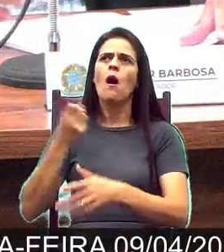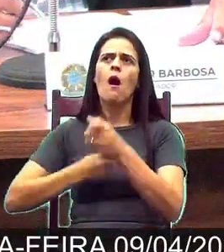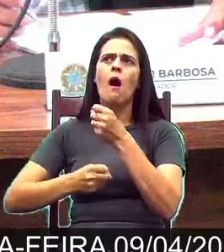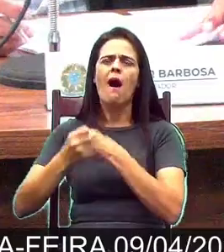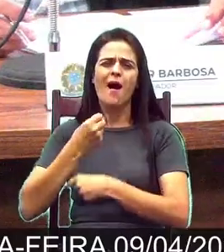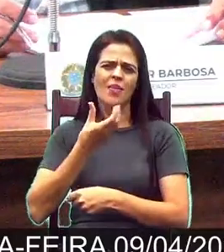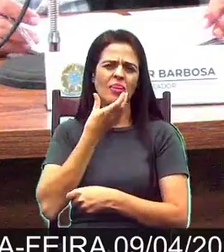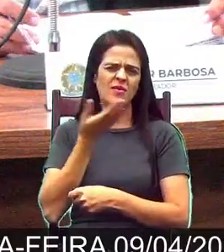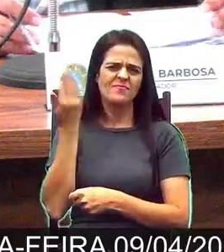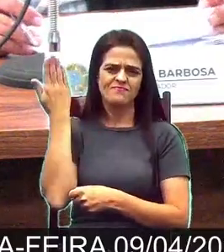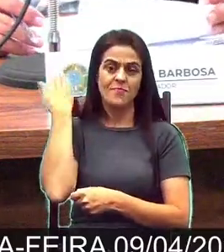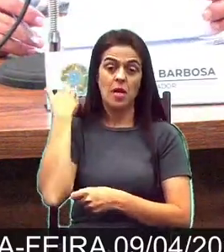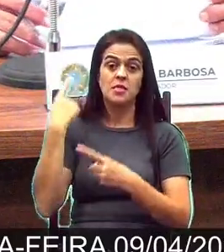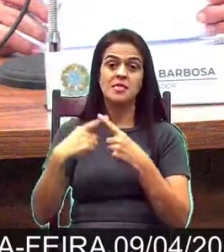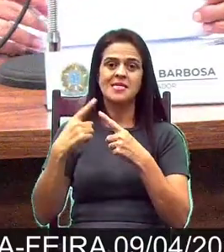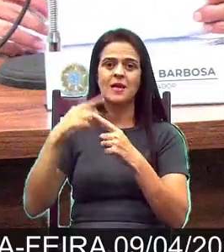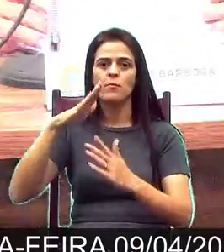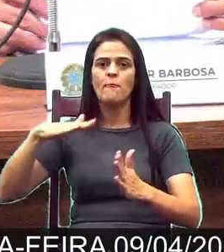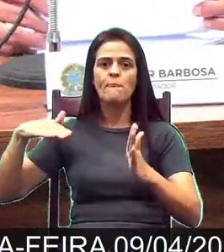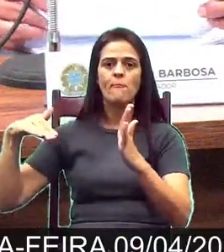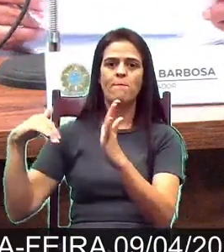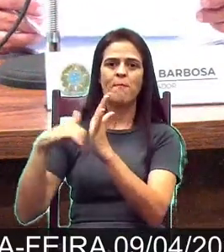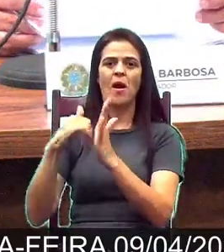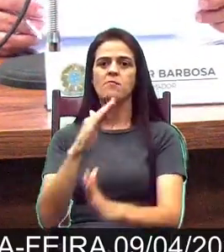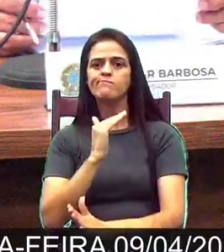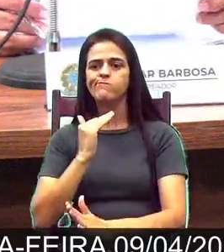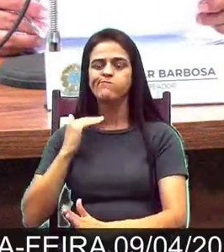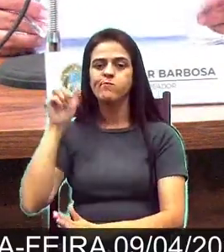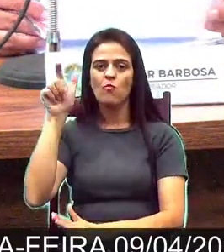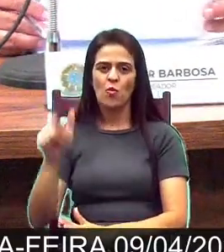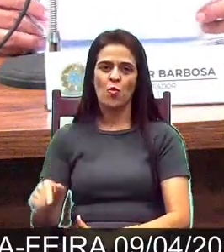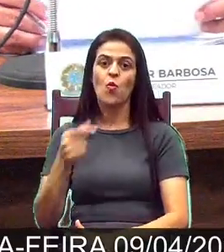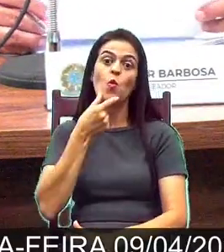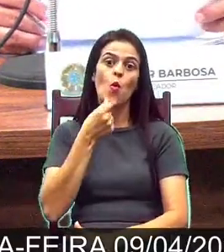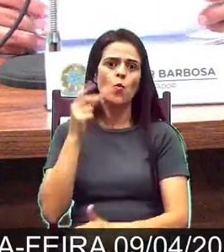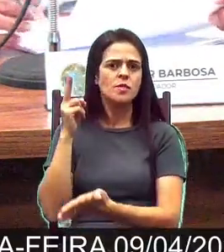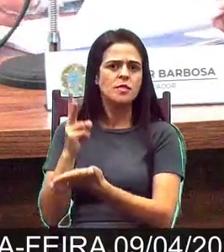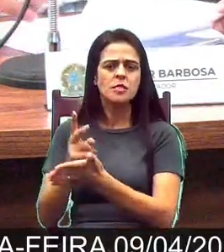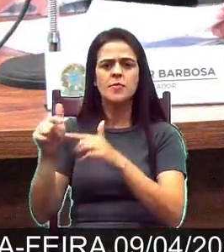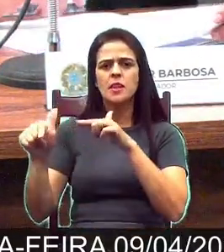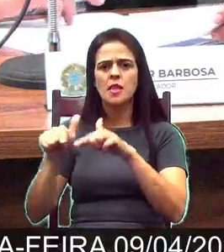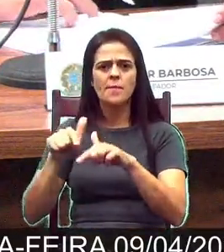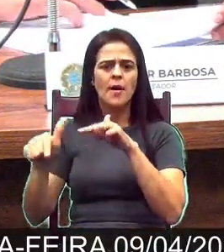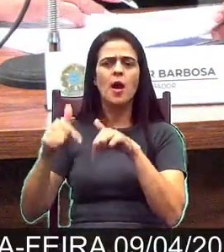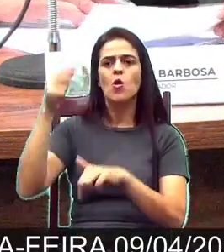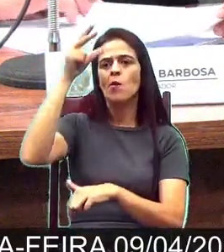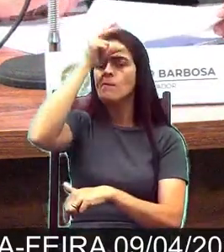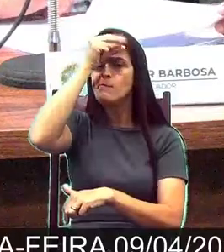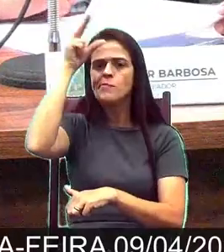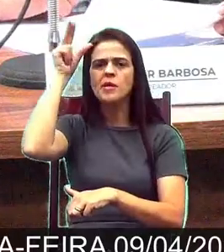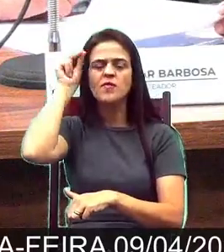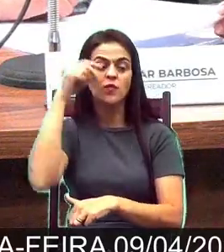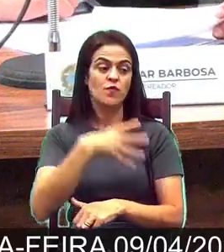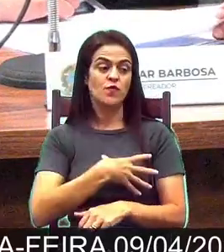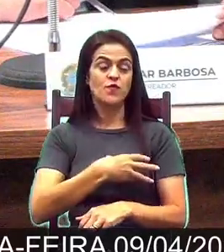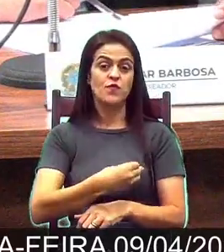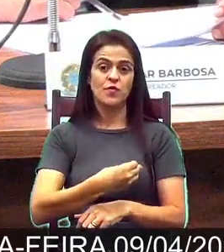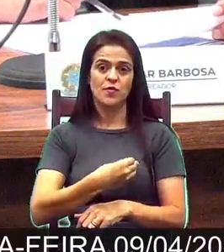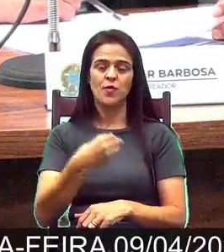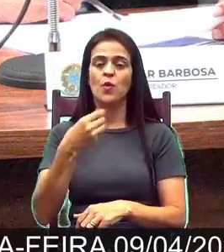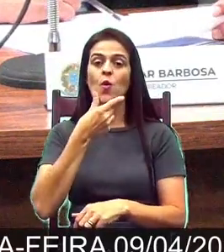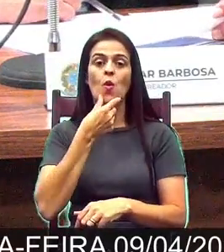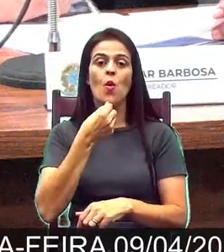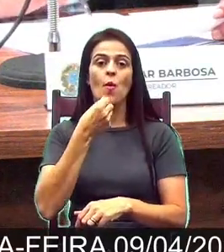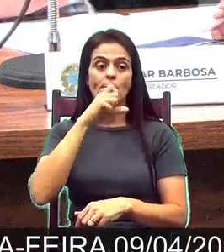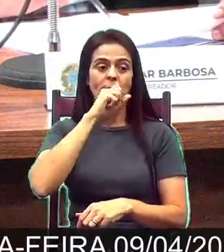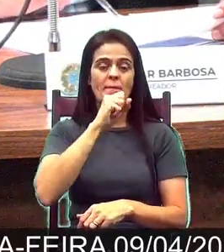ano em decorrência de um acidente. O senhor Braulio de Oliveira Pires, filho de Almir Joaquim de Oliveira